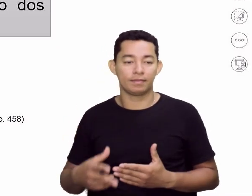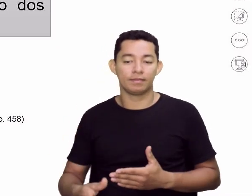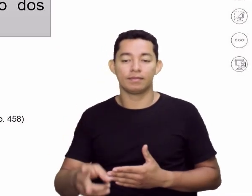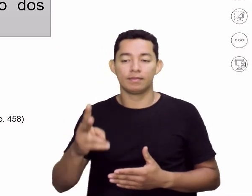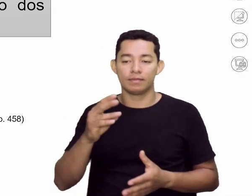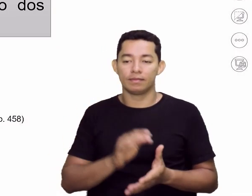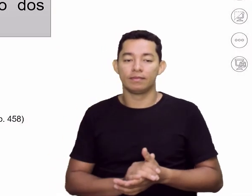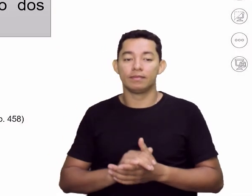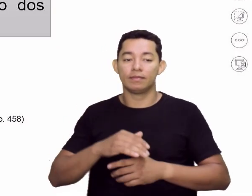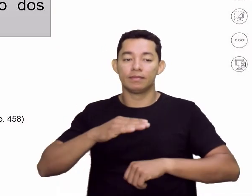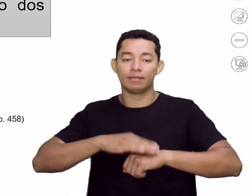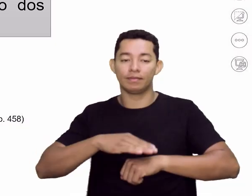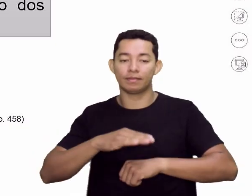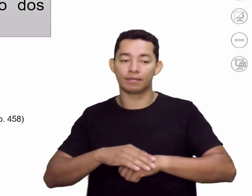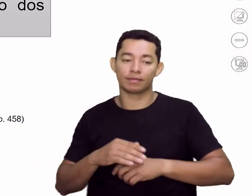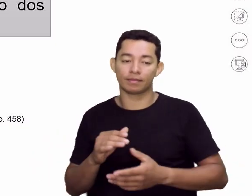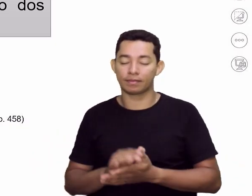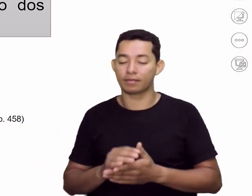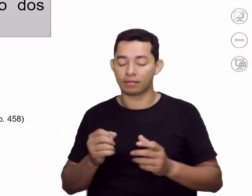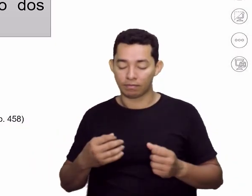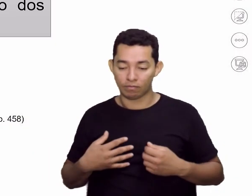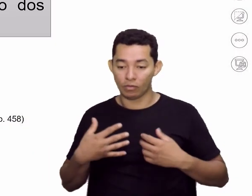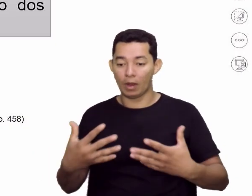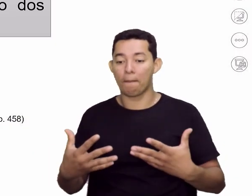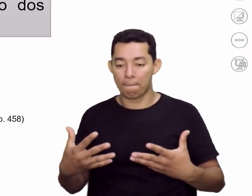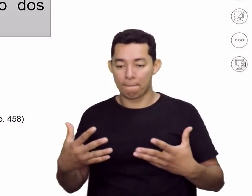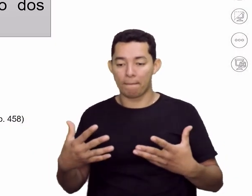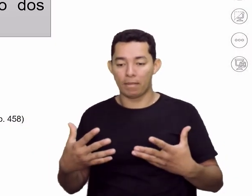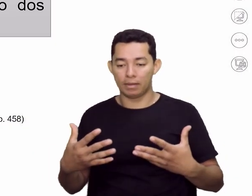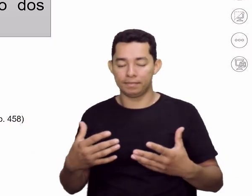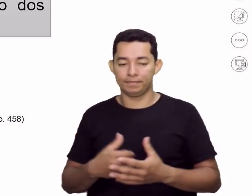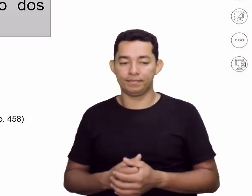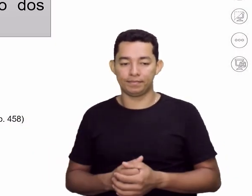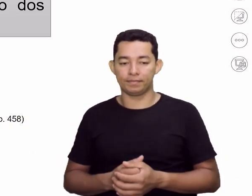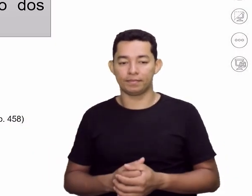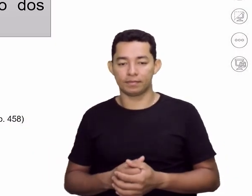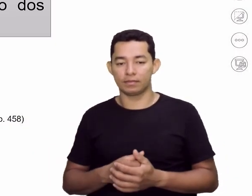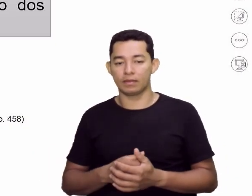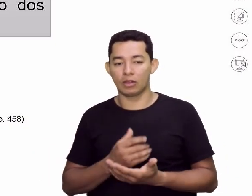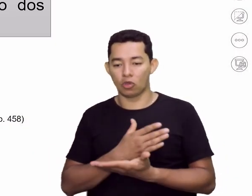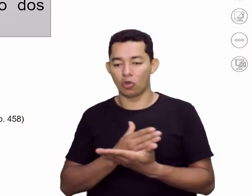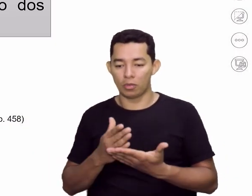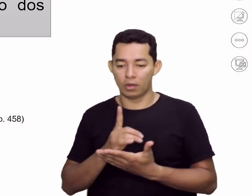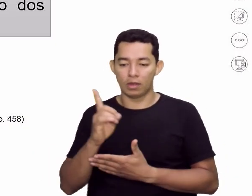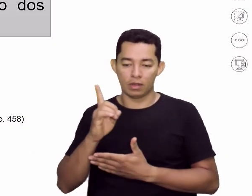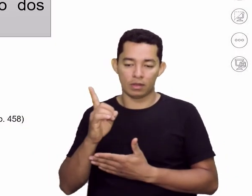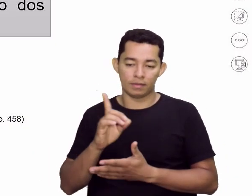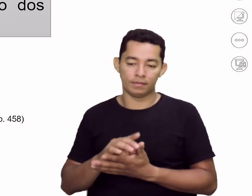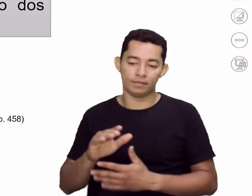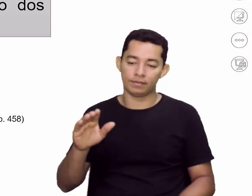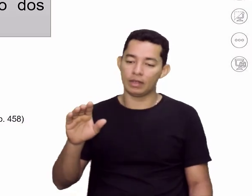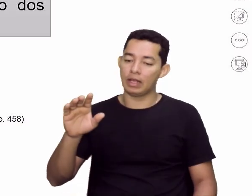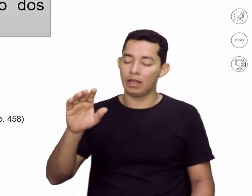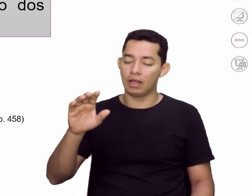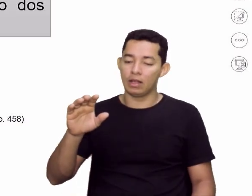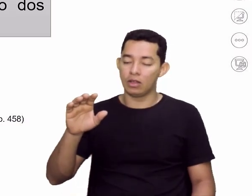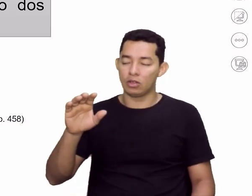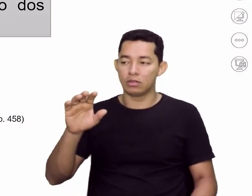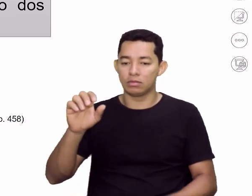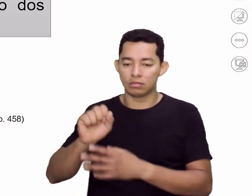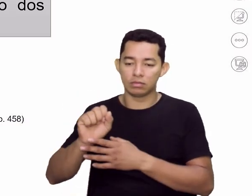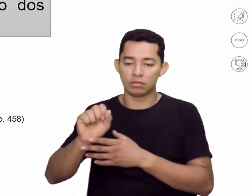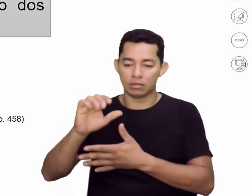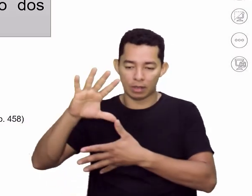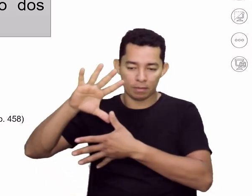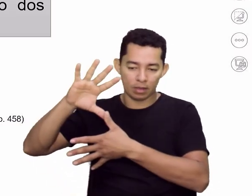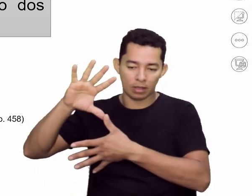mais do expressionismo abstrato, né, que surgiu nos Estados Unidos, em Nova York, na década de 40,